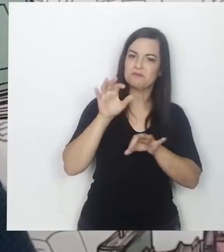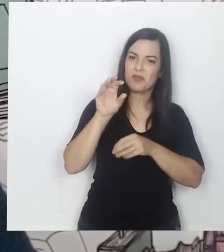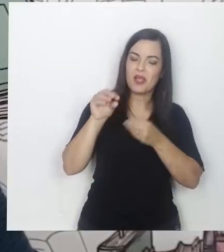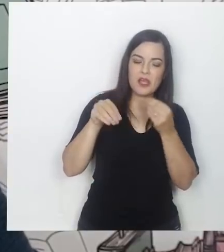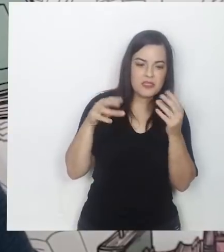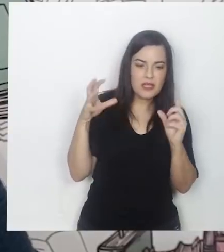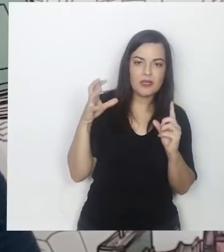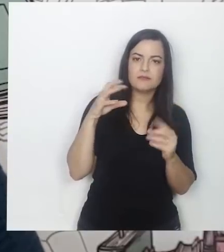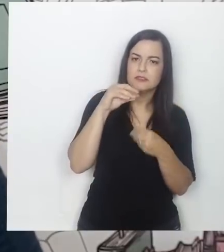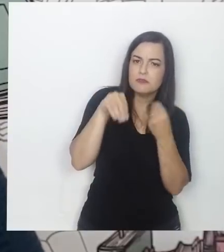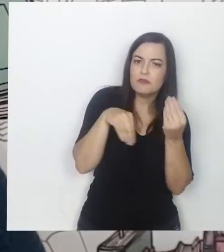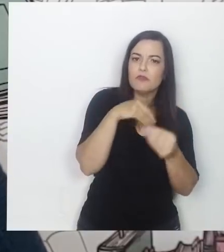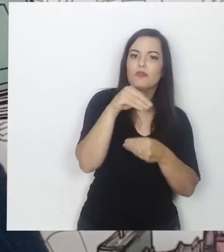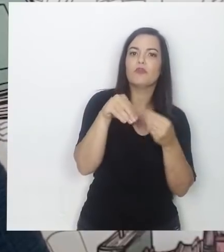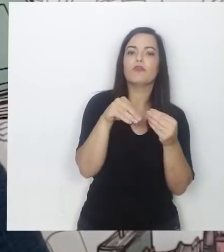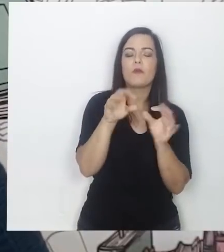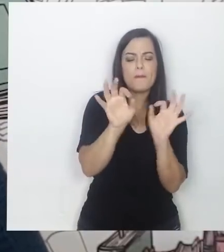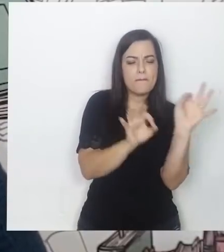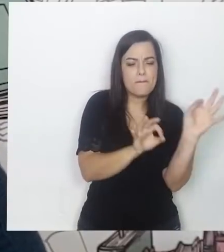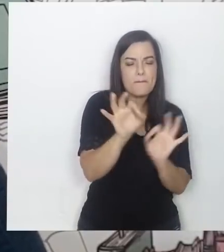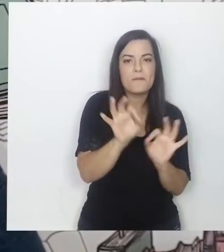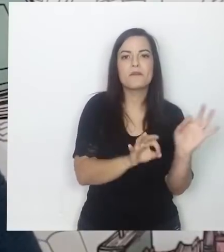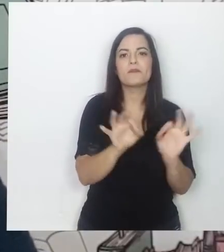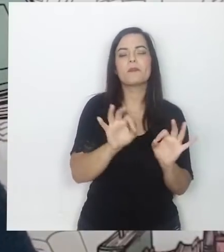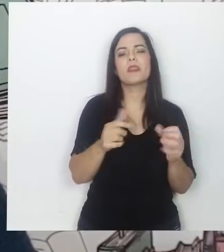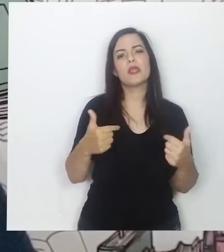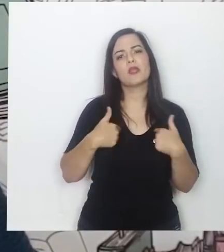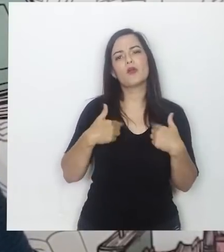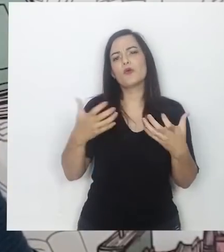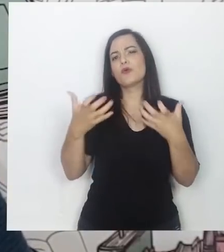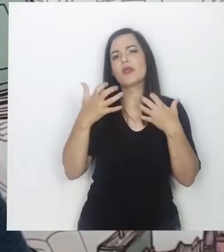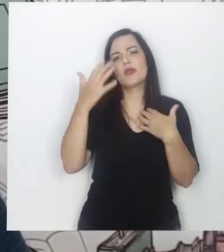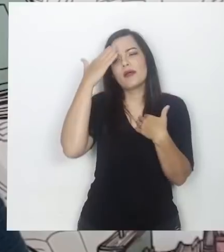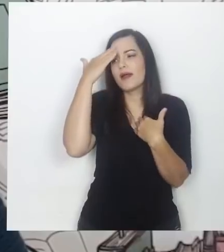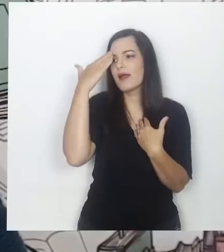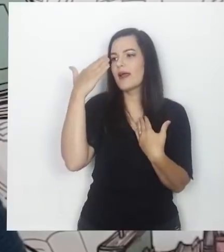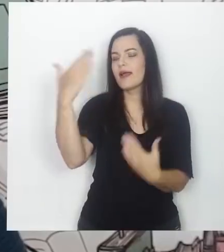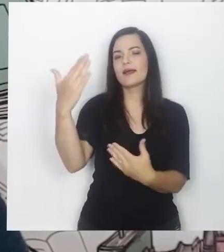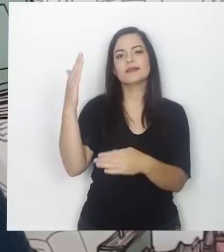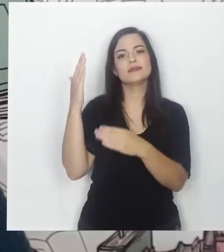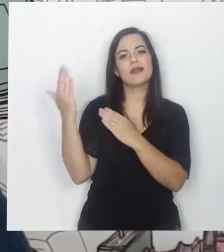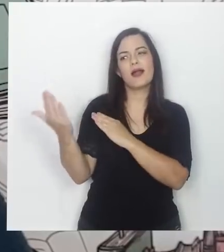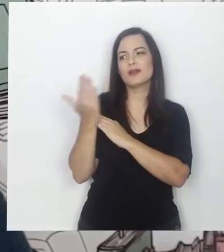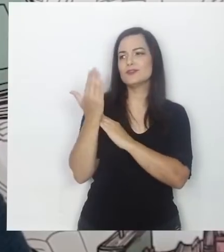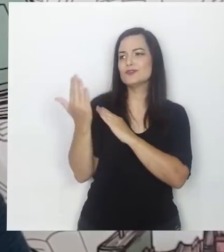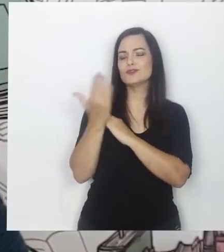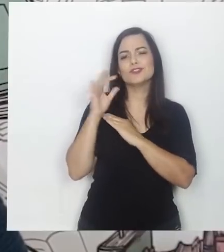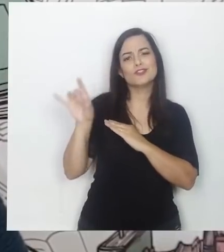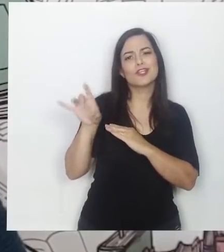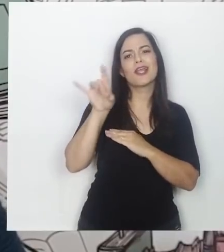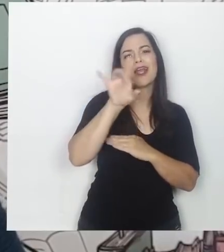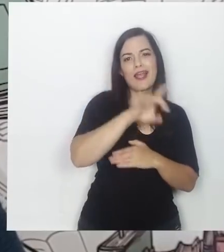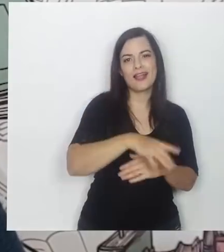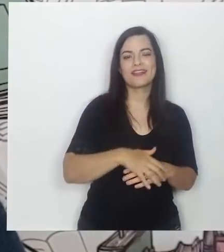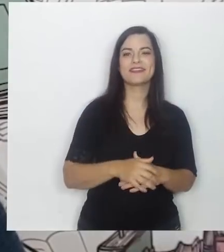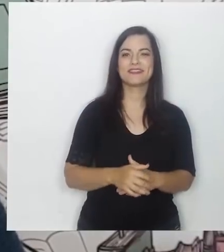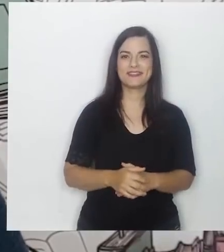muito especial e eu gostaria aqui de agradecer imensamente a colaboração de todas